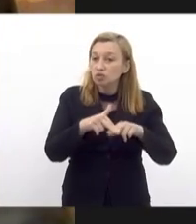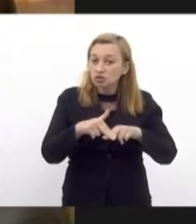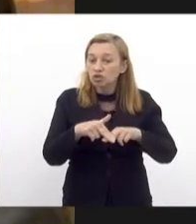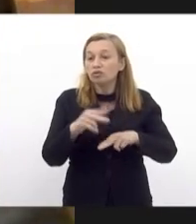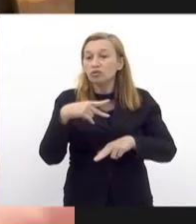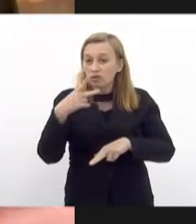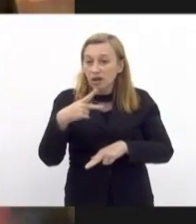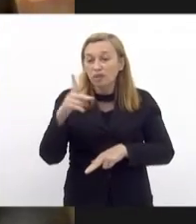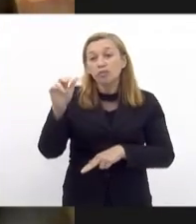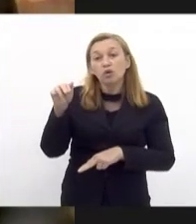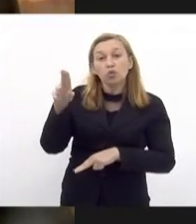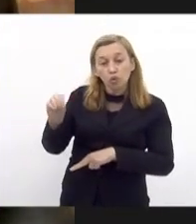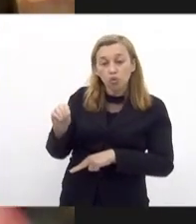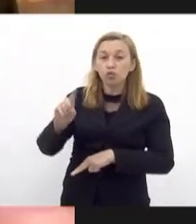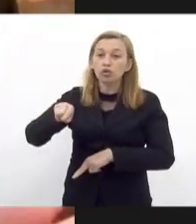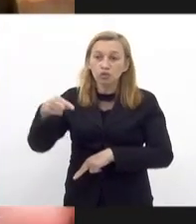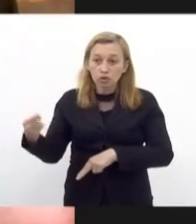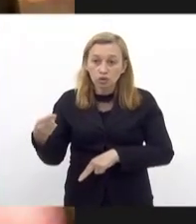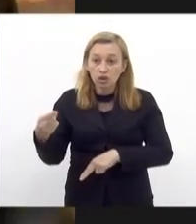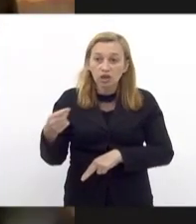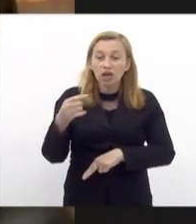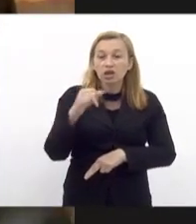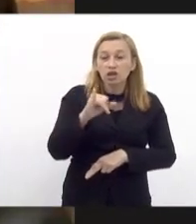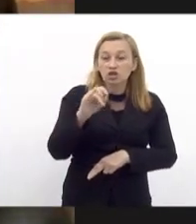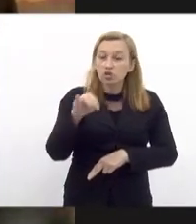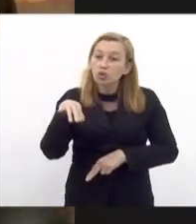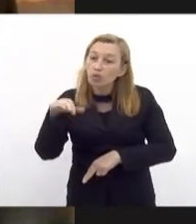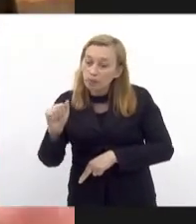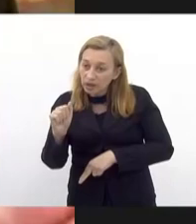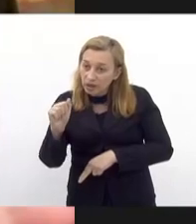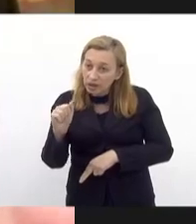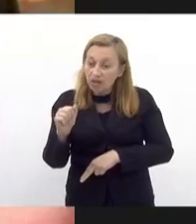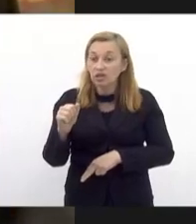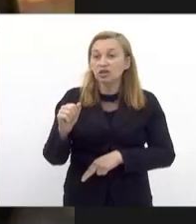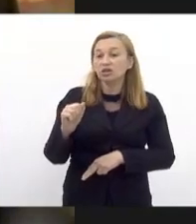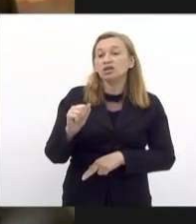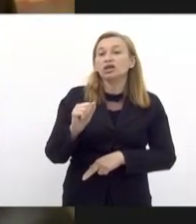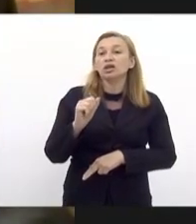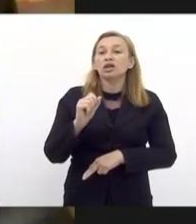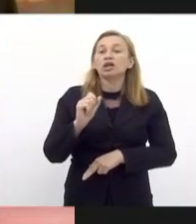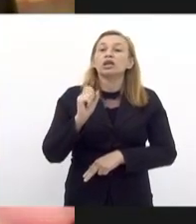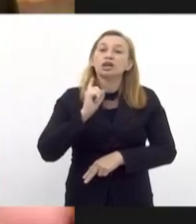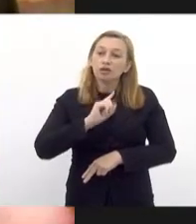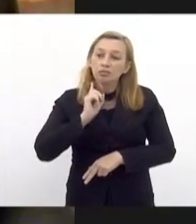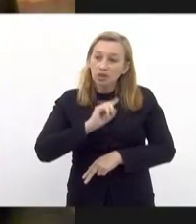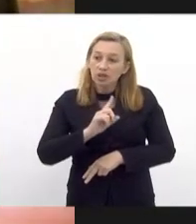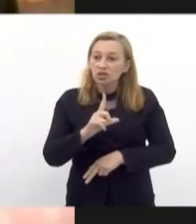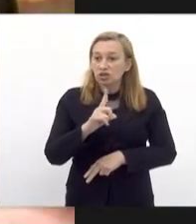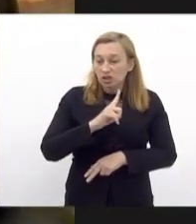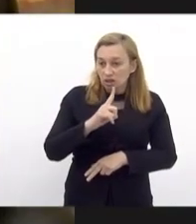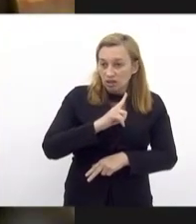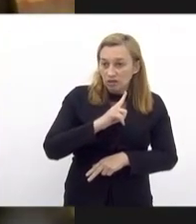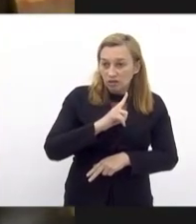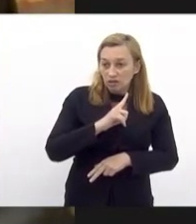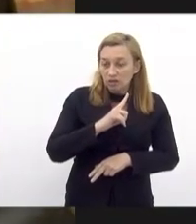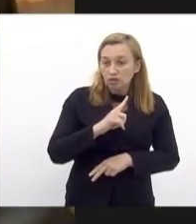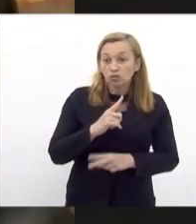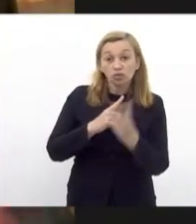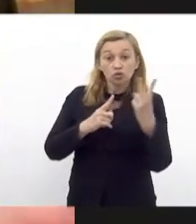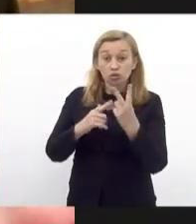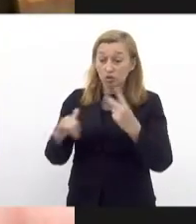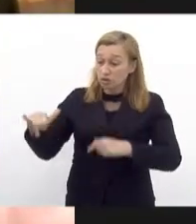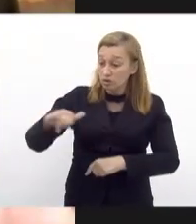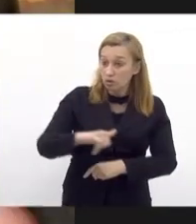certo? E outros, que é a isonomia que Minas deu entre a Pampulha e Confins,